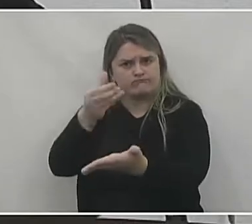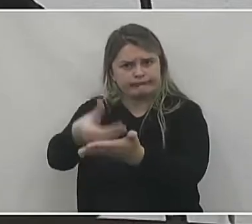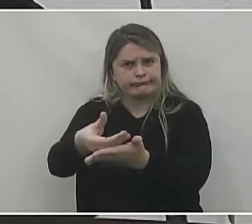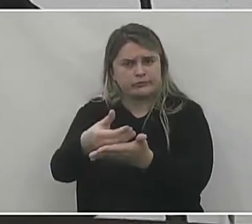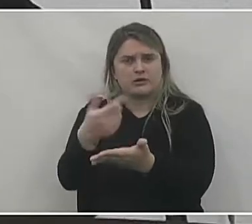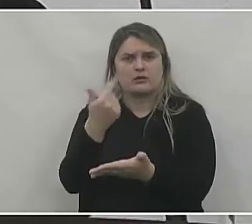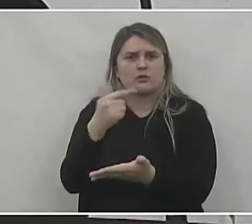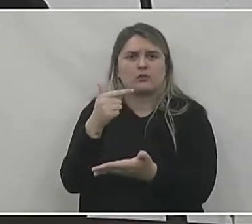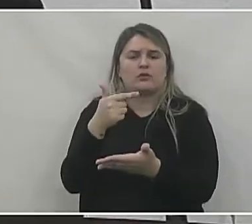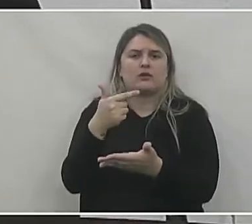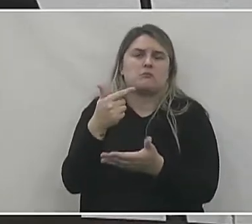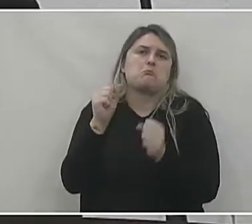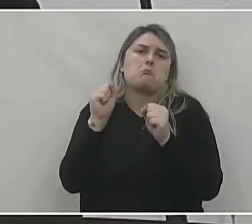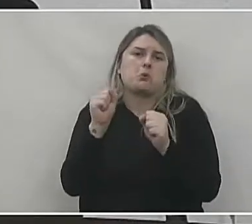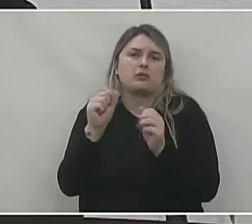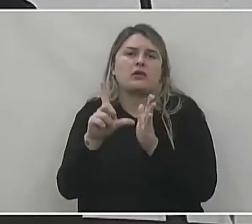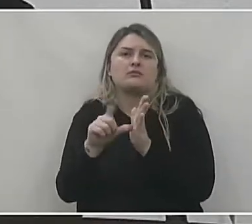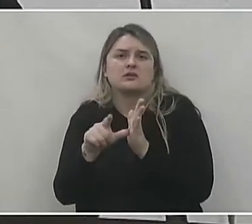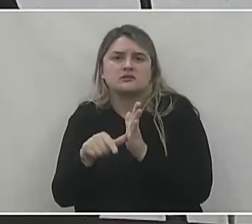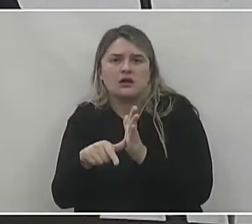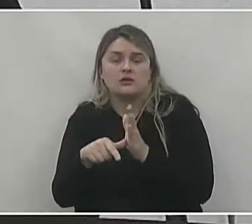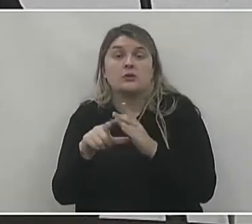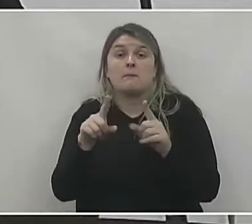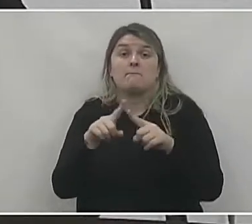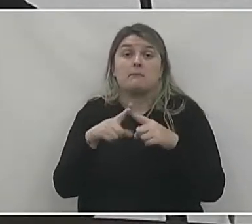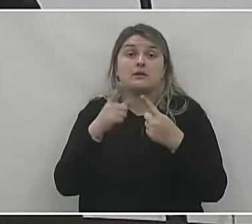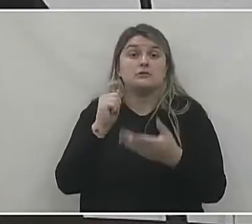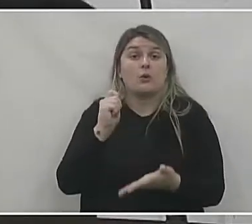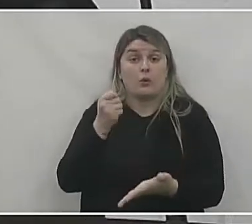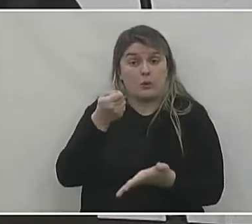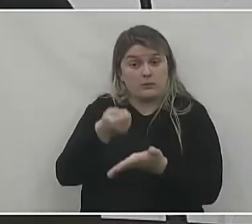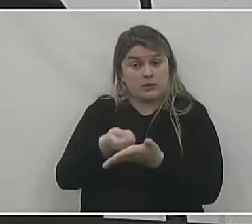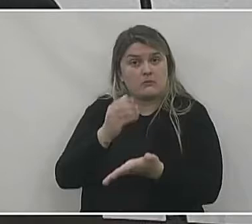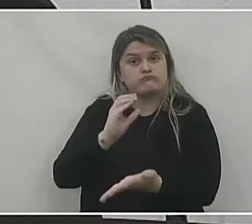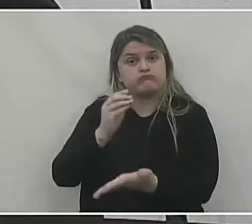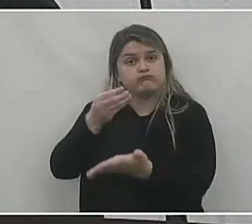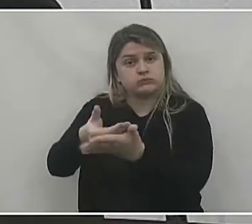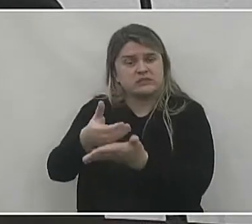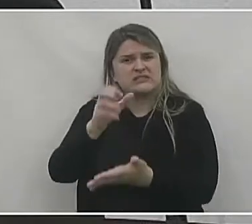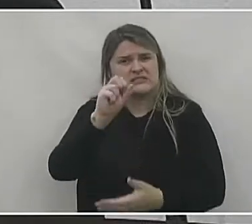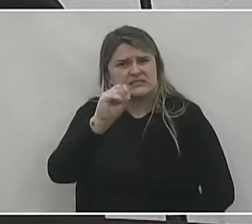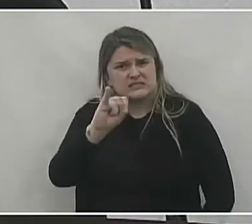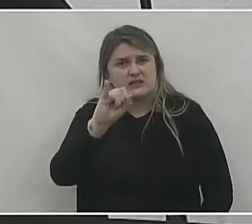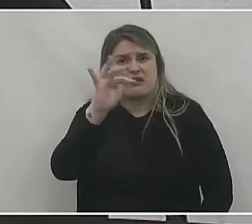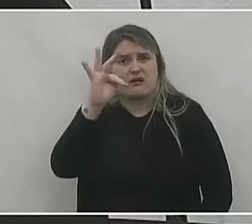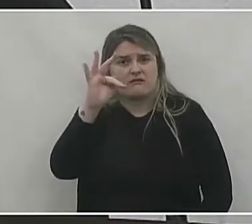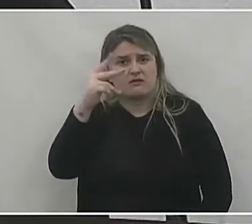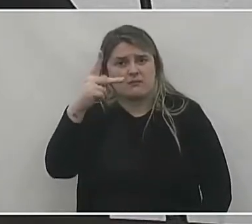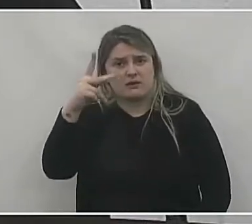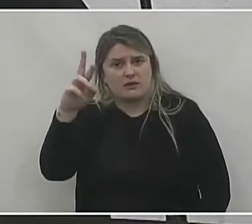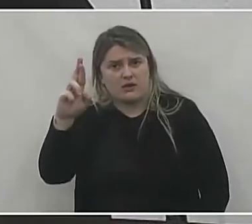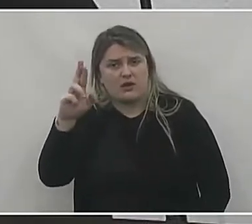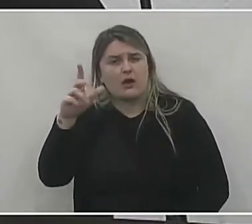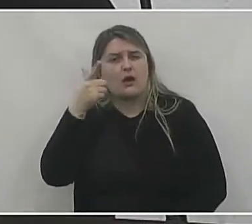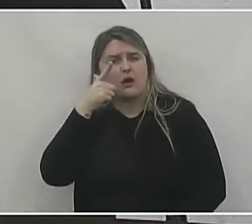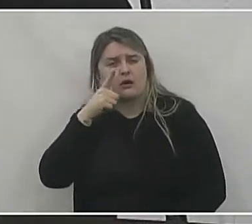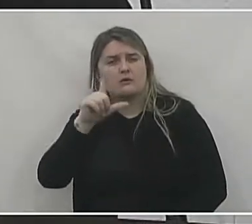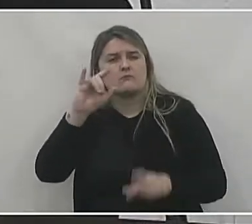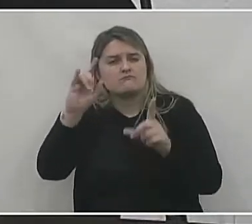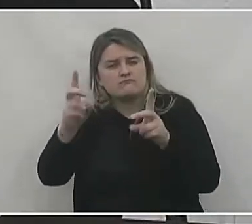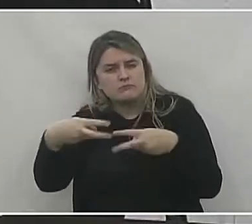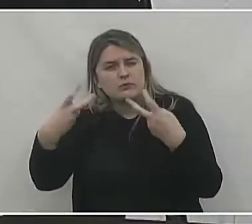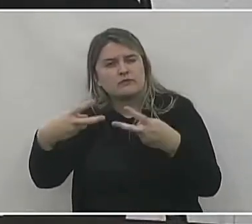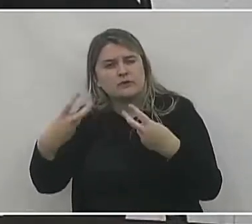tem essa que pode até atrasar um pouquinho, mas é obrigado a pagar. Então hoje, se o IFPR está colhendo os frutos